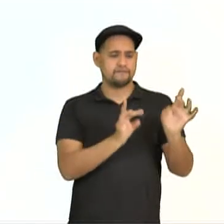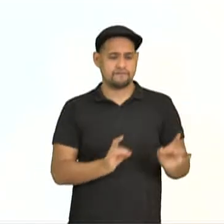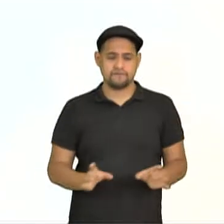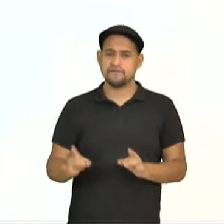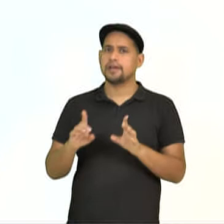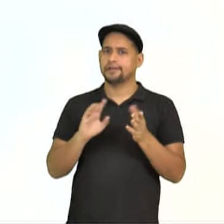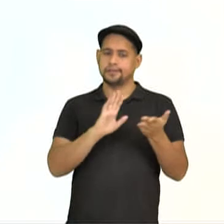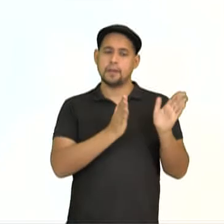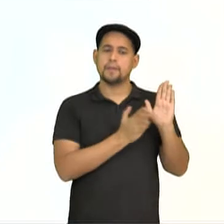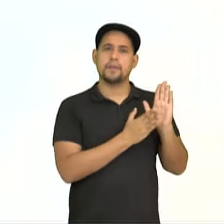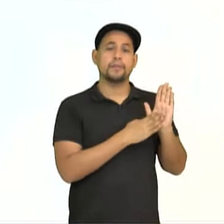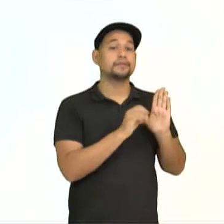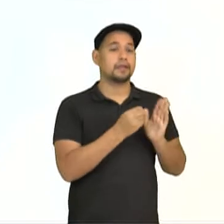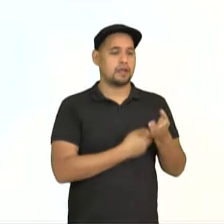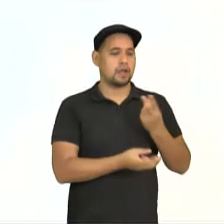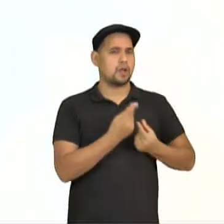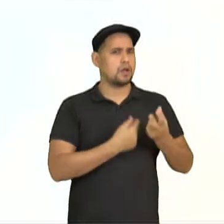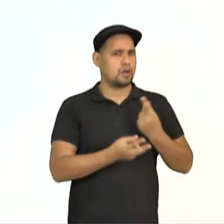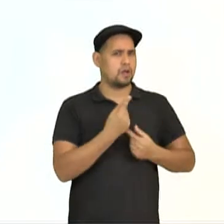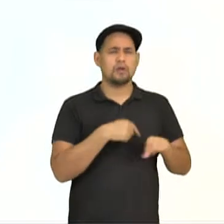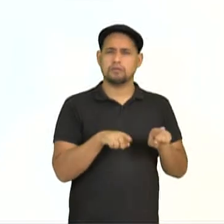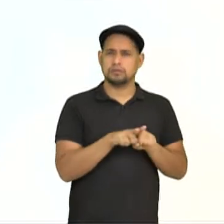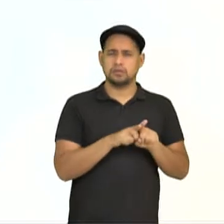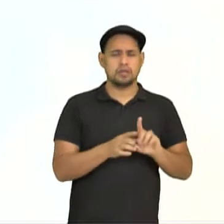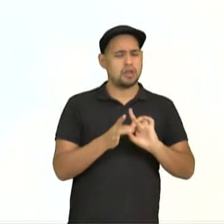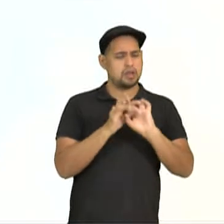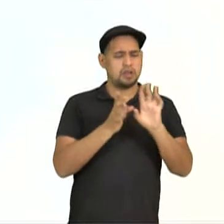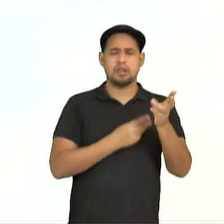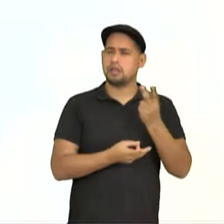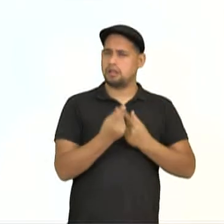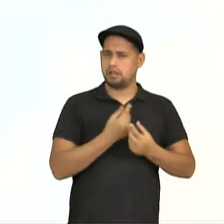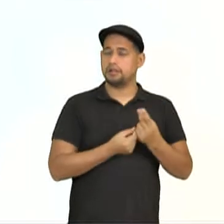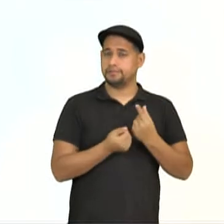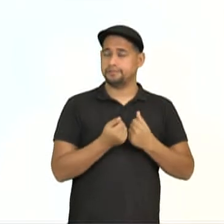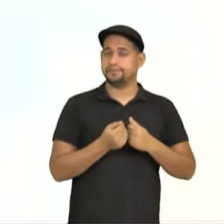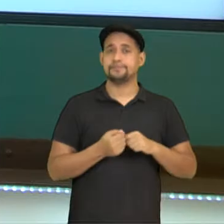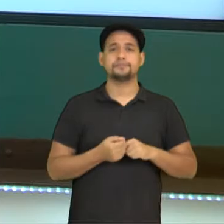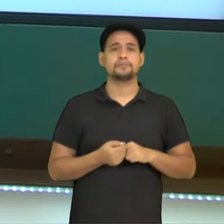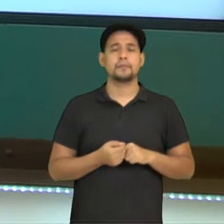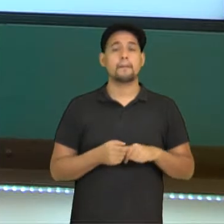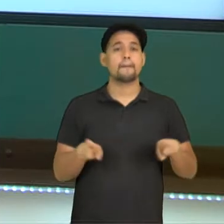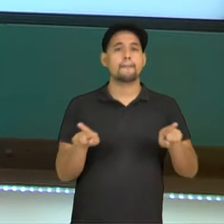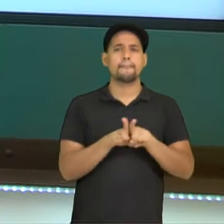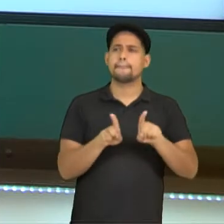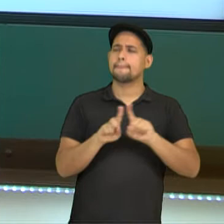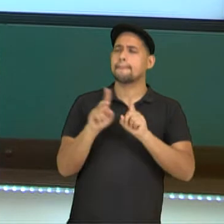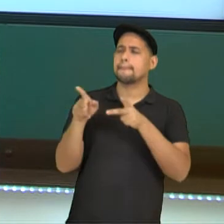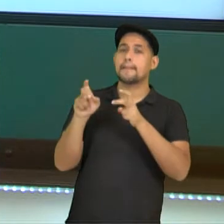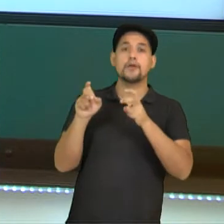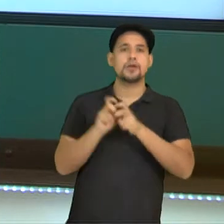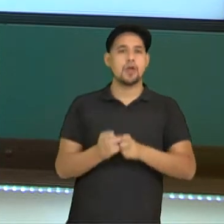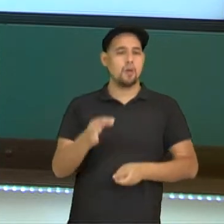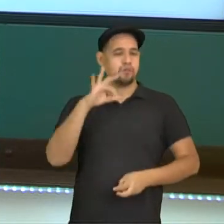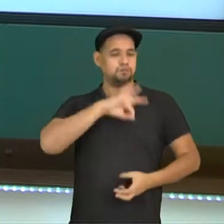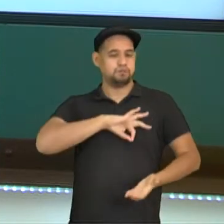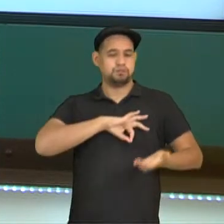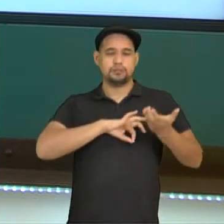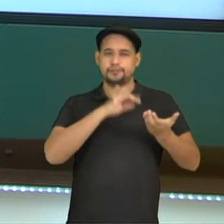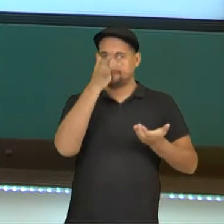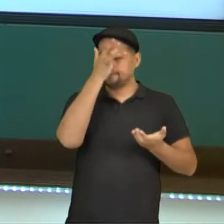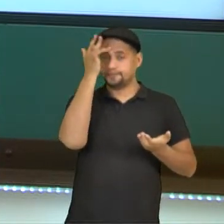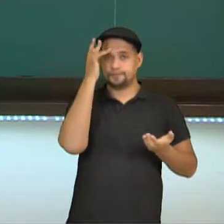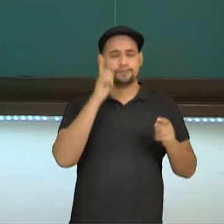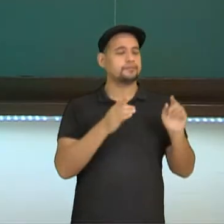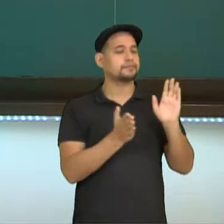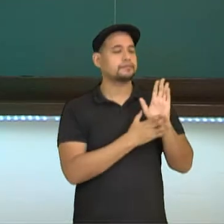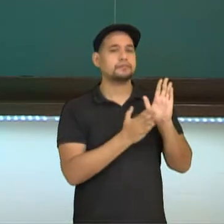são propostas ligadas à economia, à liberdade na economia e visando o lucro das pessoas.